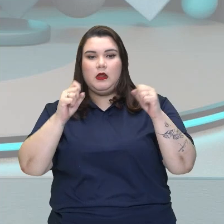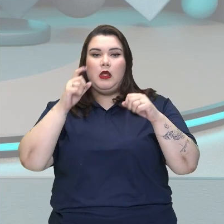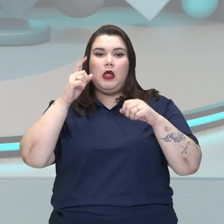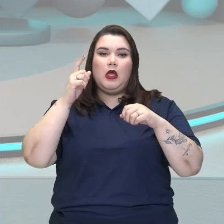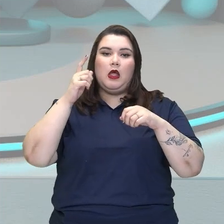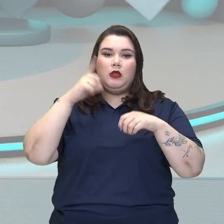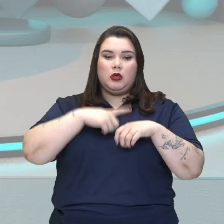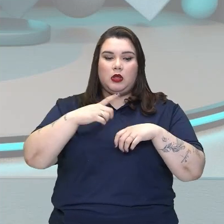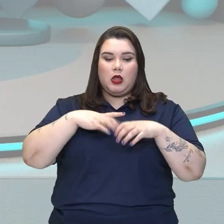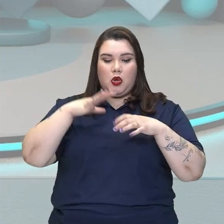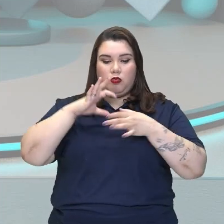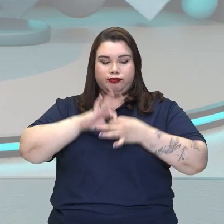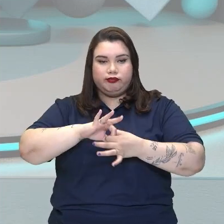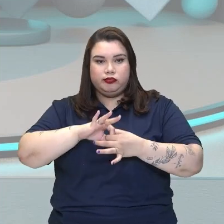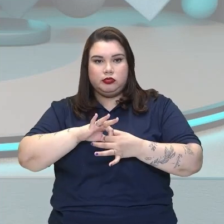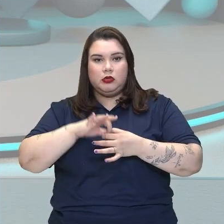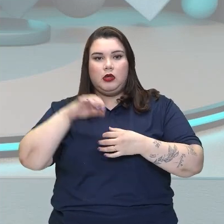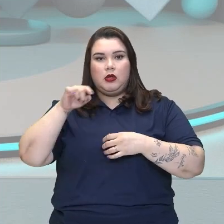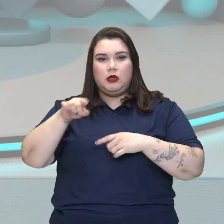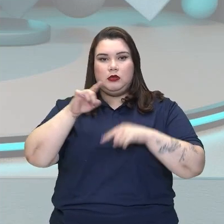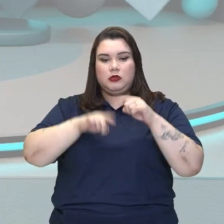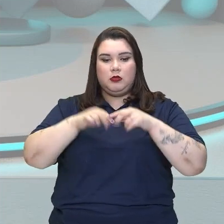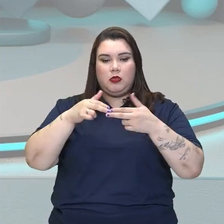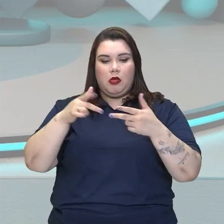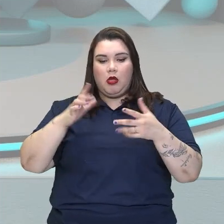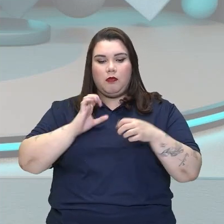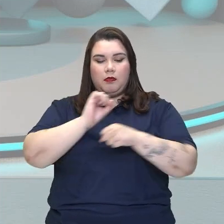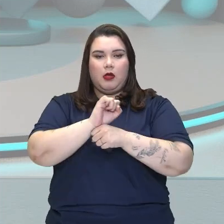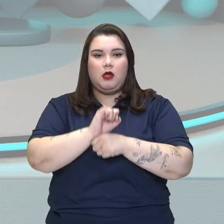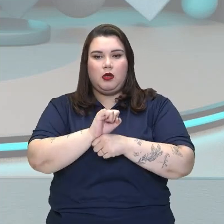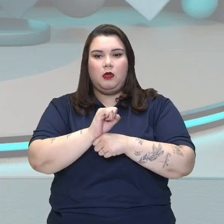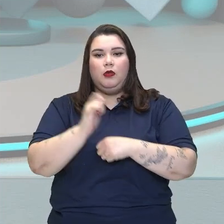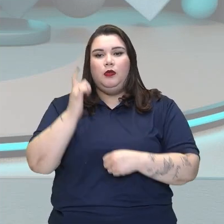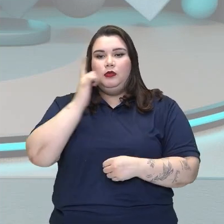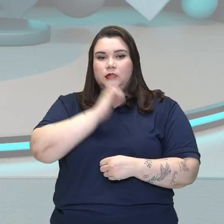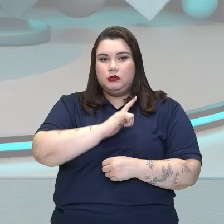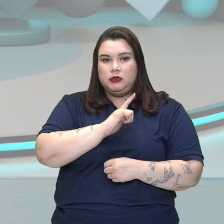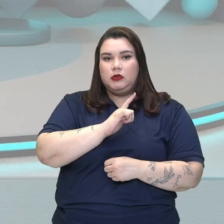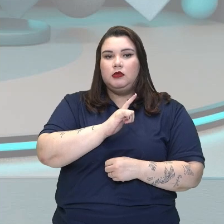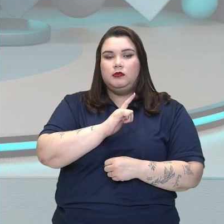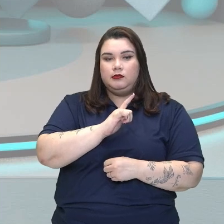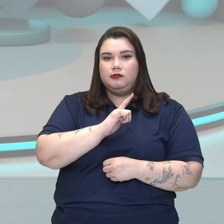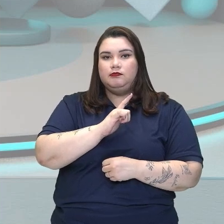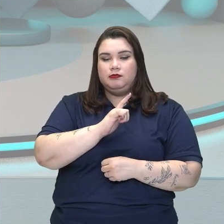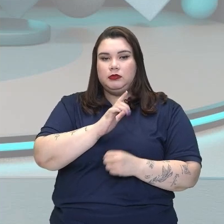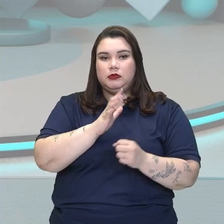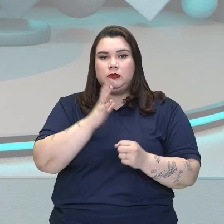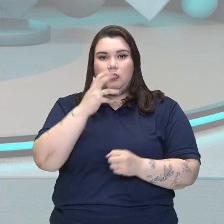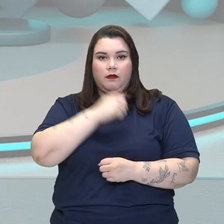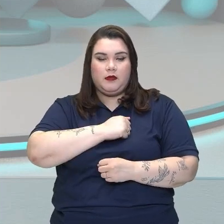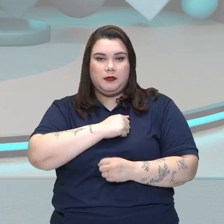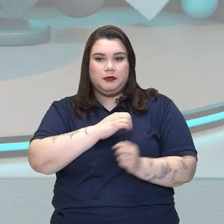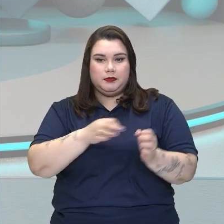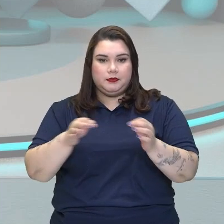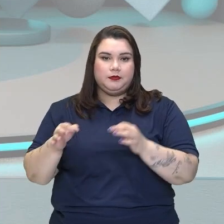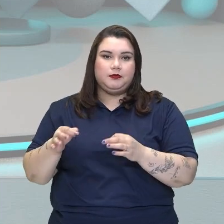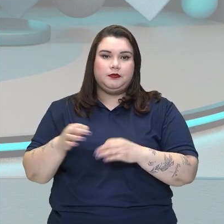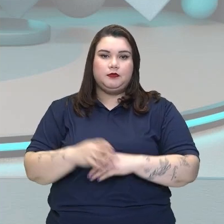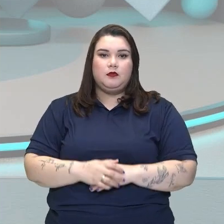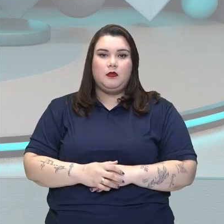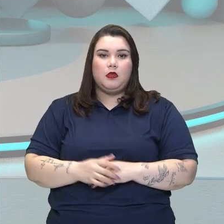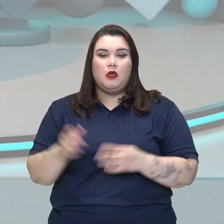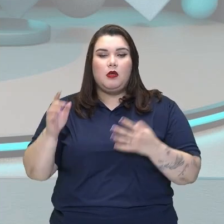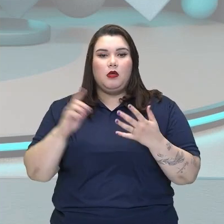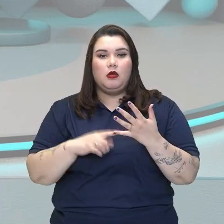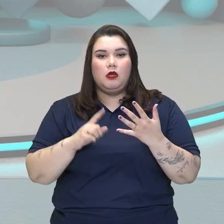segurar, ele está preso a esse equipamento que vai travar para que ele não tenha uma queda livre em direção ao solo, tá bom? Nós temos o